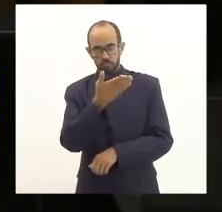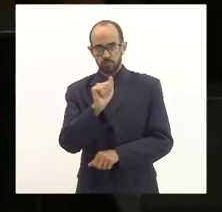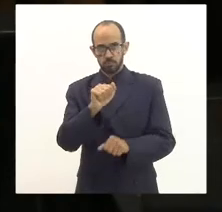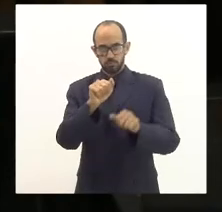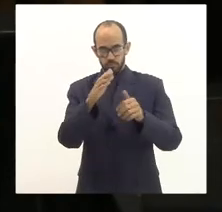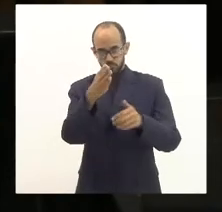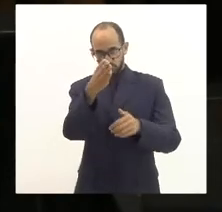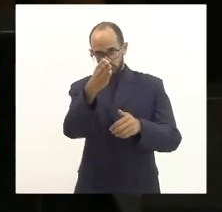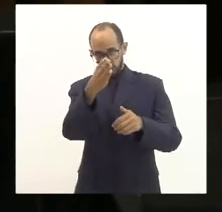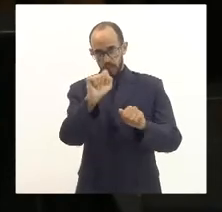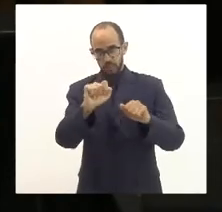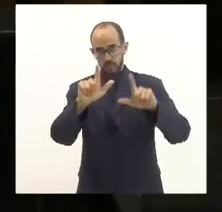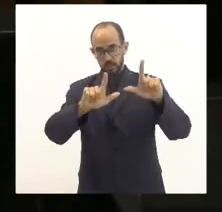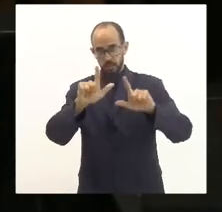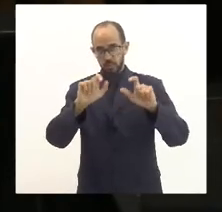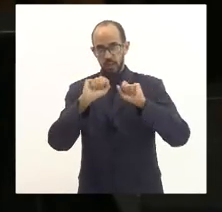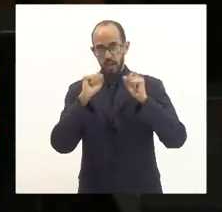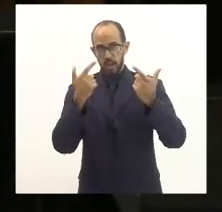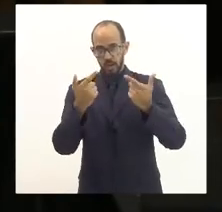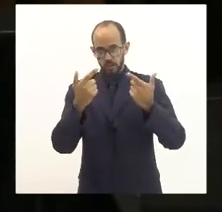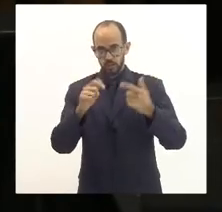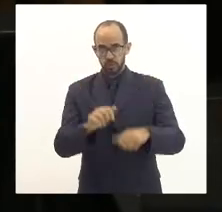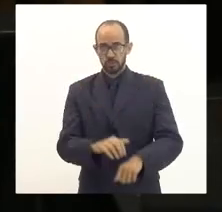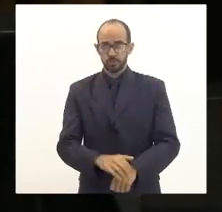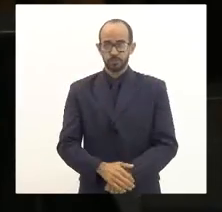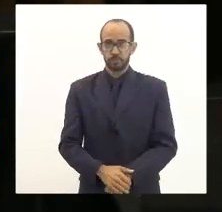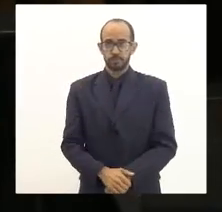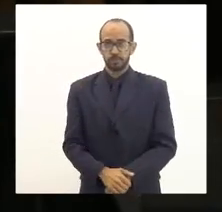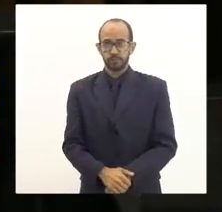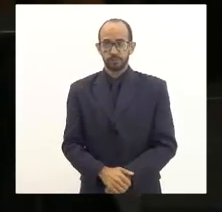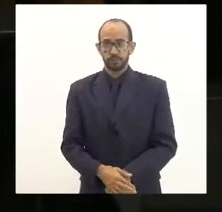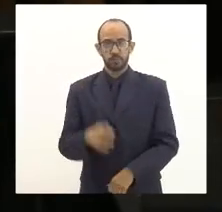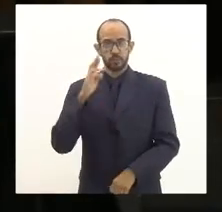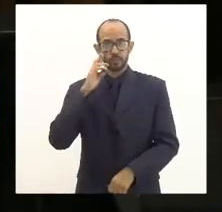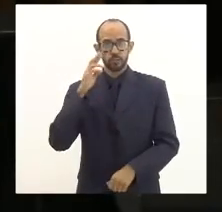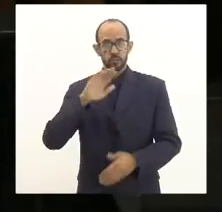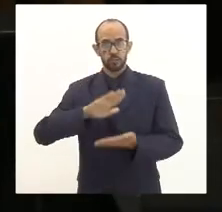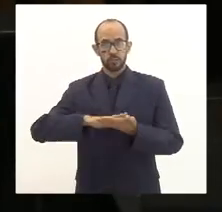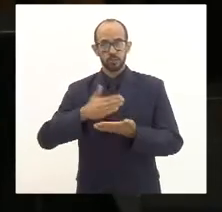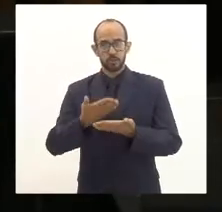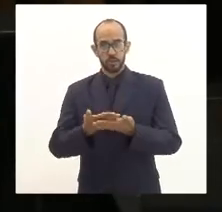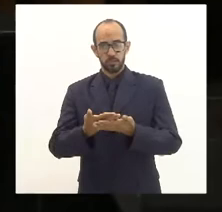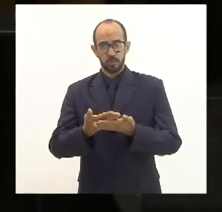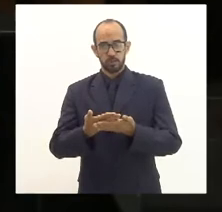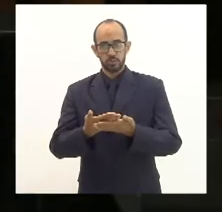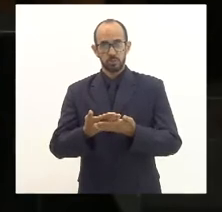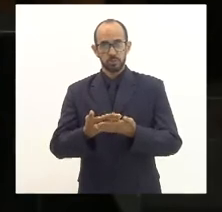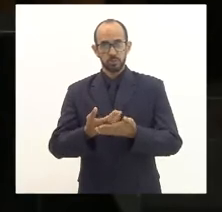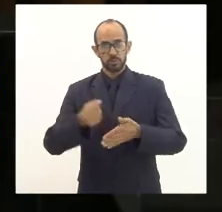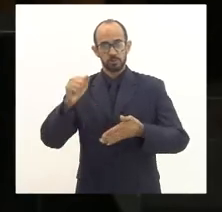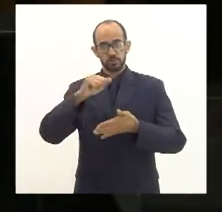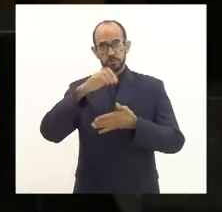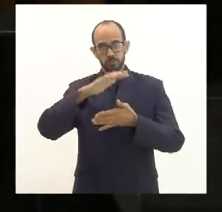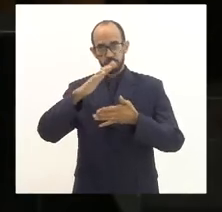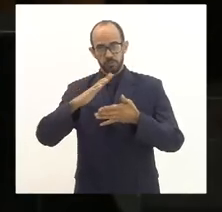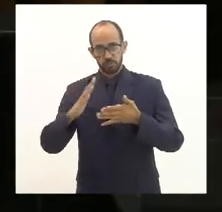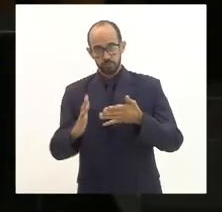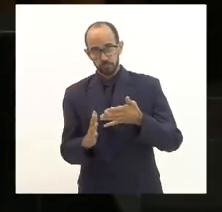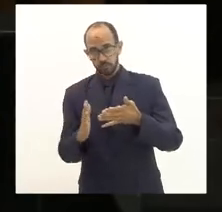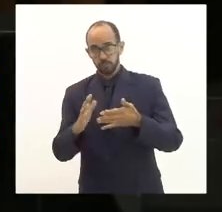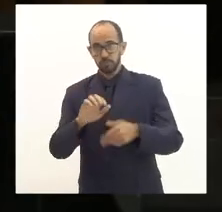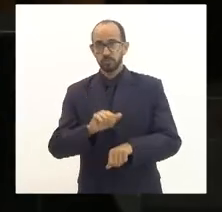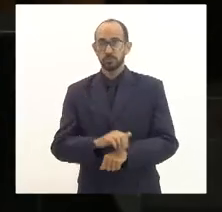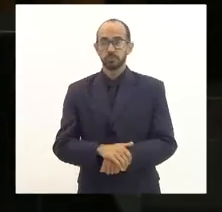espectadores na TV alerj a e xó intérprete da linguagem de